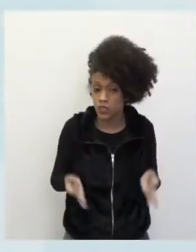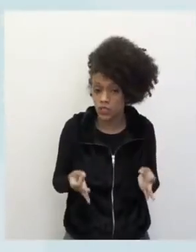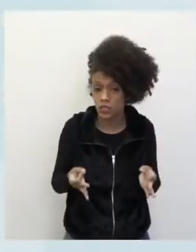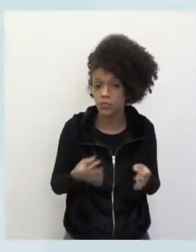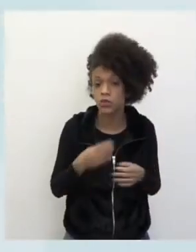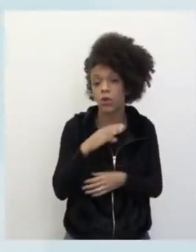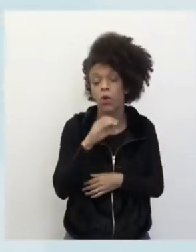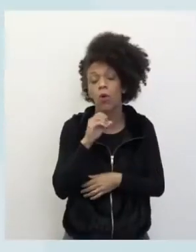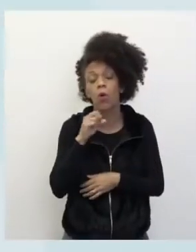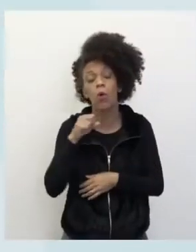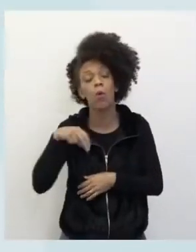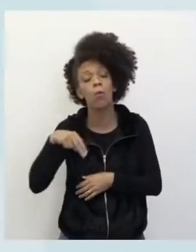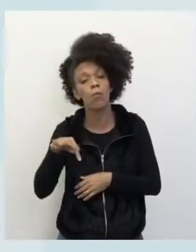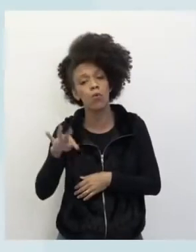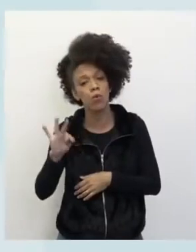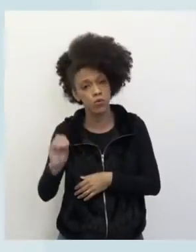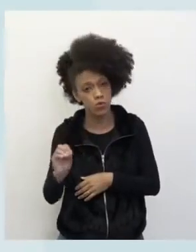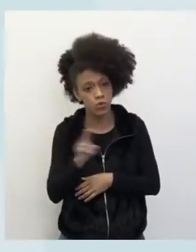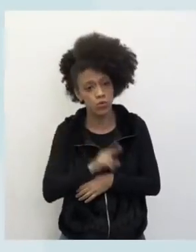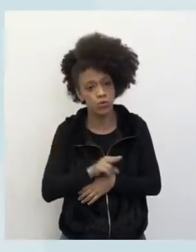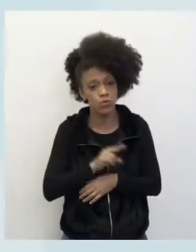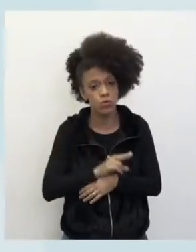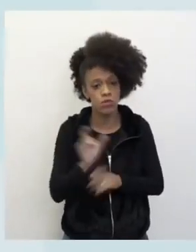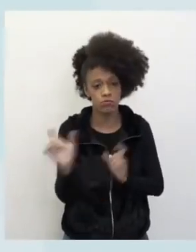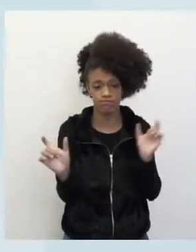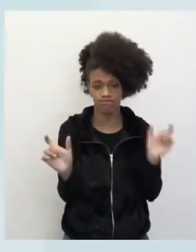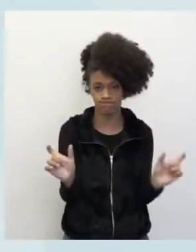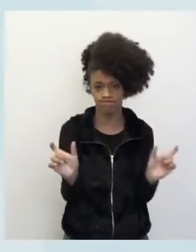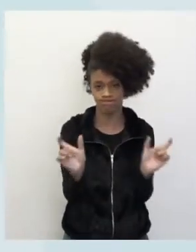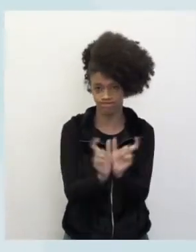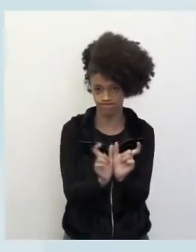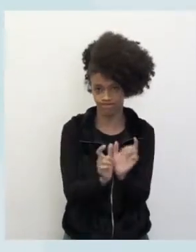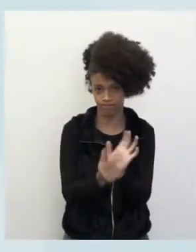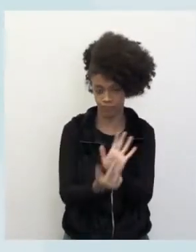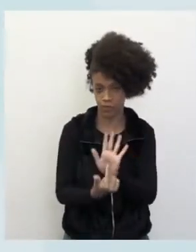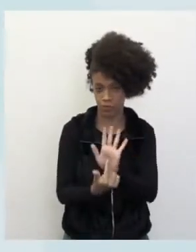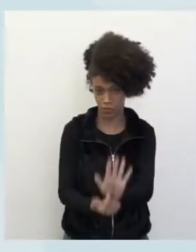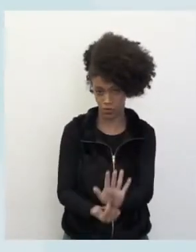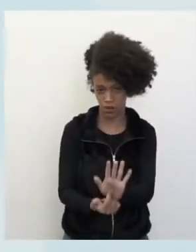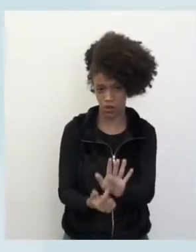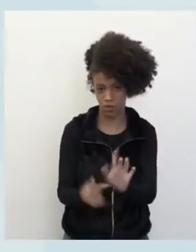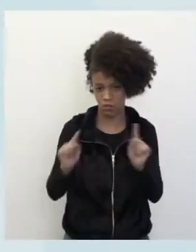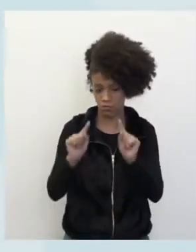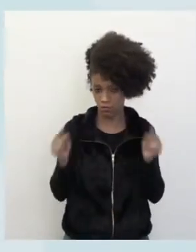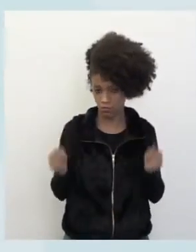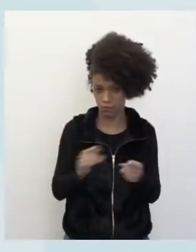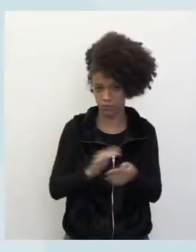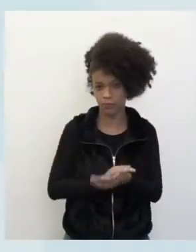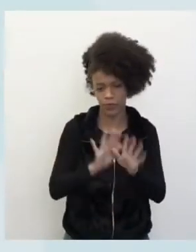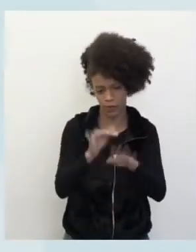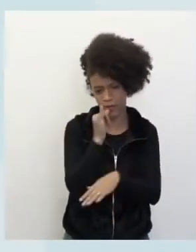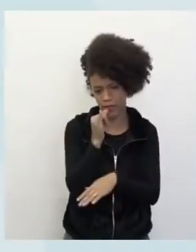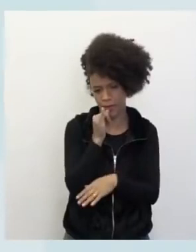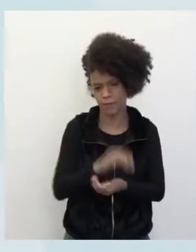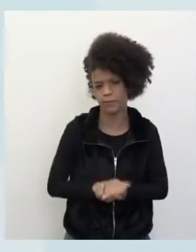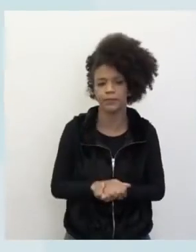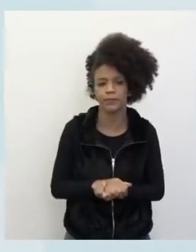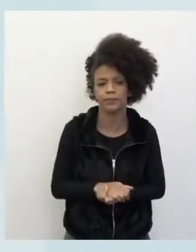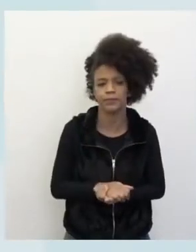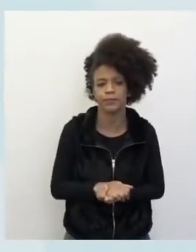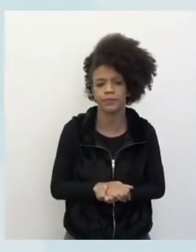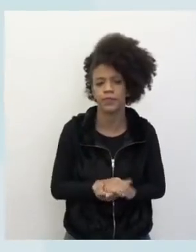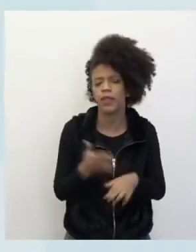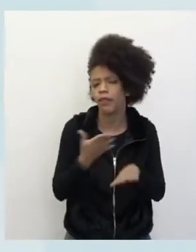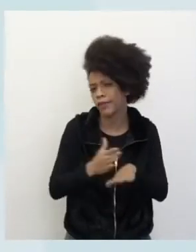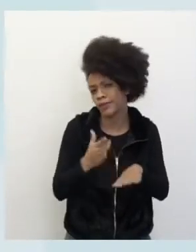compostos, utilizando a conjunção indicada nos parênteses. Veja um exemplo. Esse